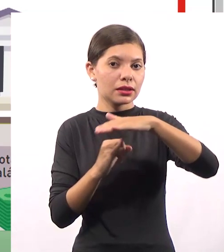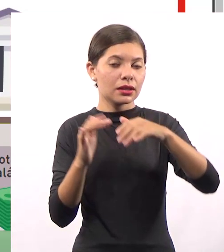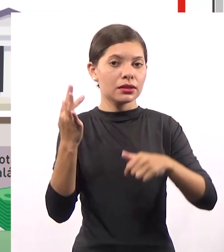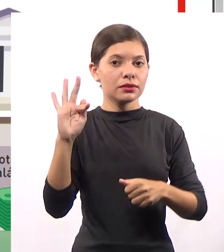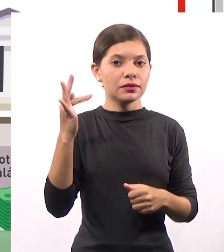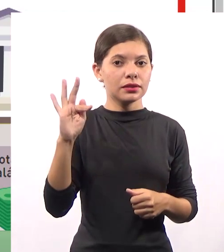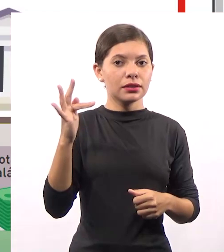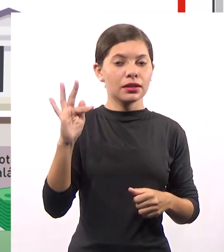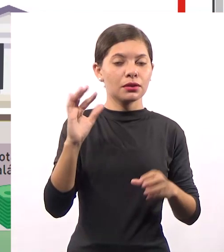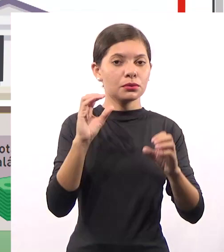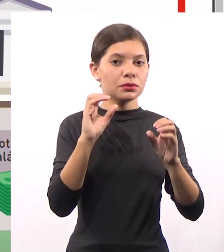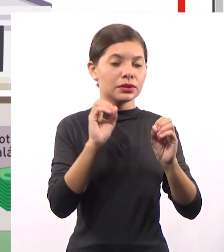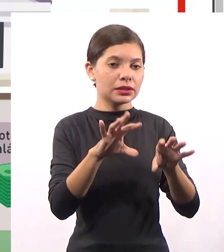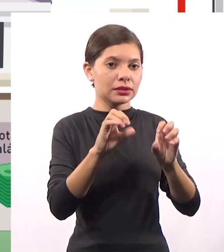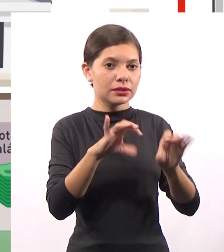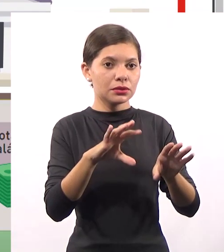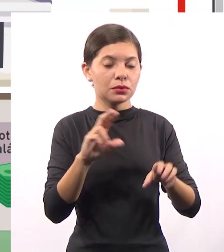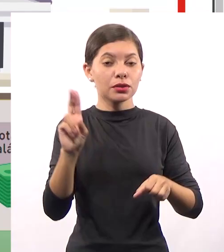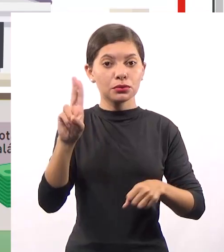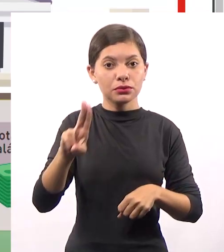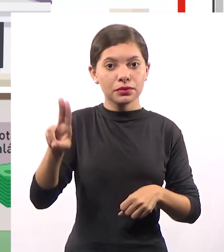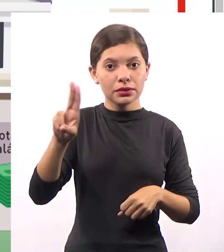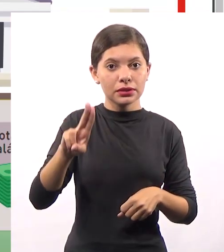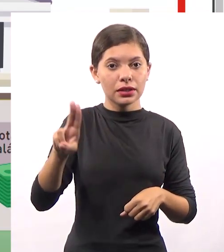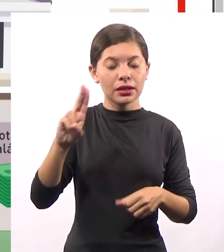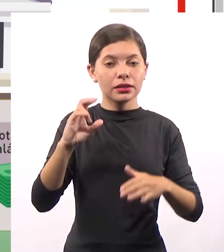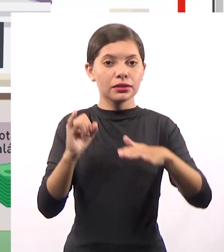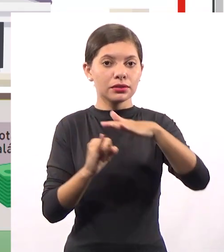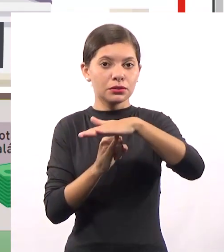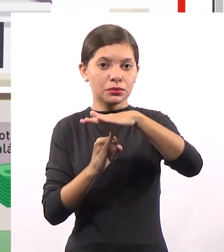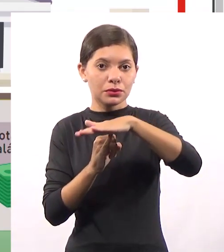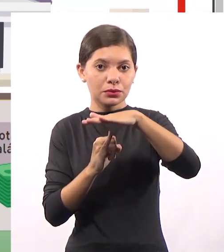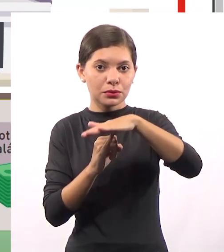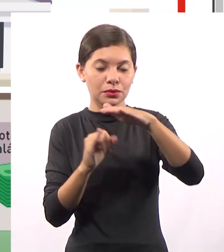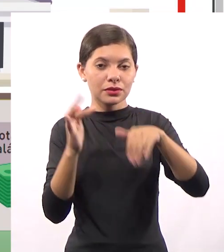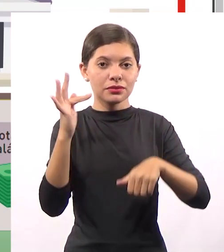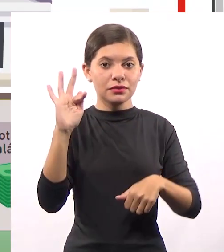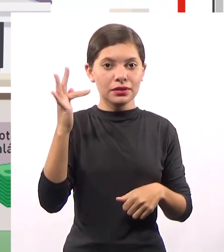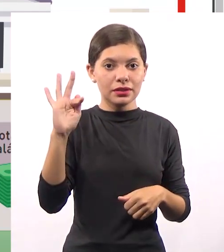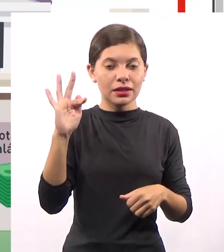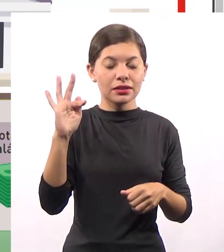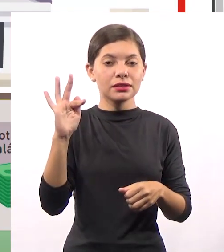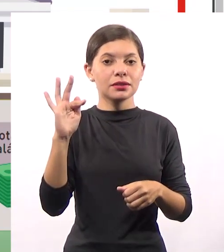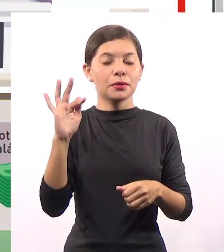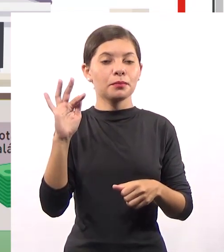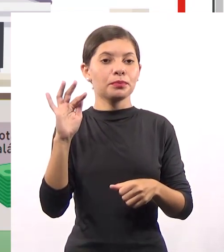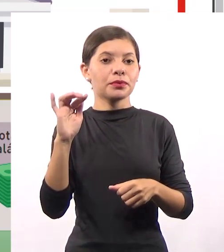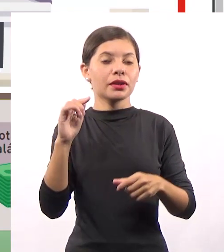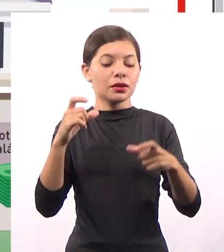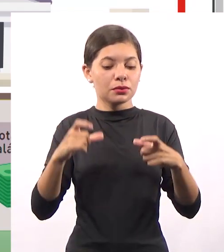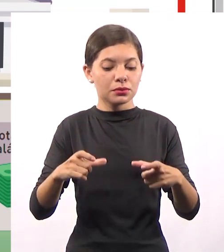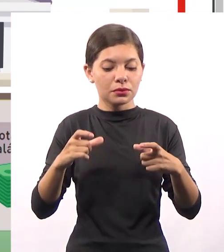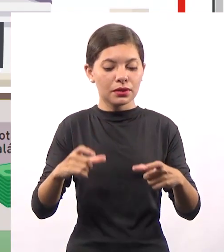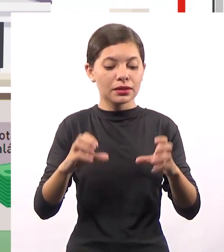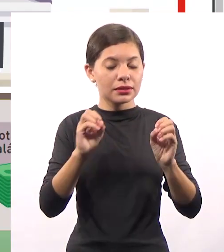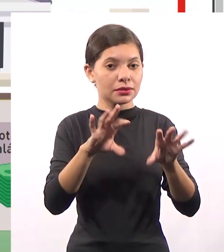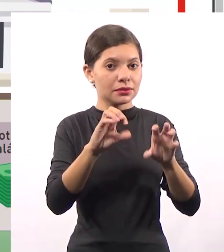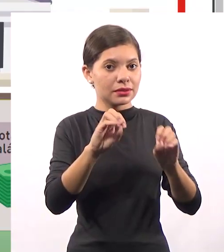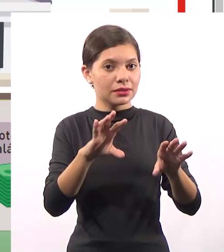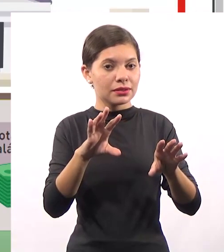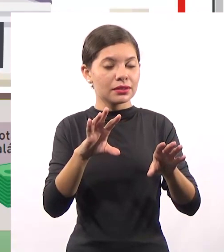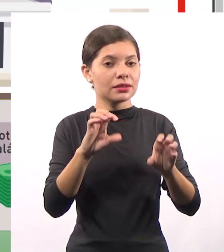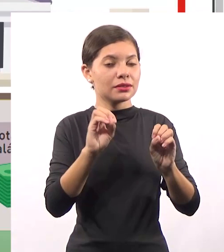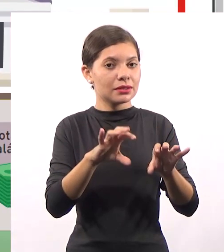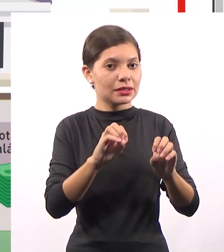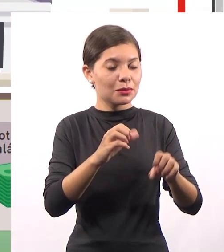Como se compõe a rede federal? São as universidades, as instituições federais do estado e os centros educacionais